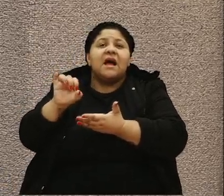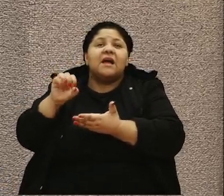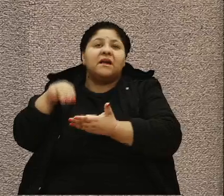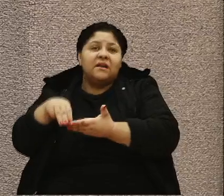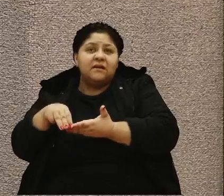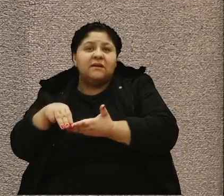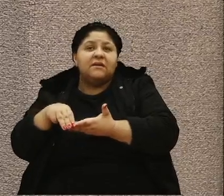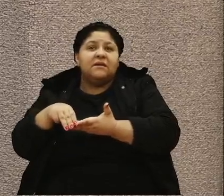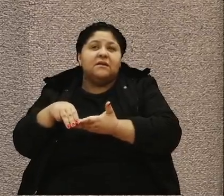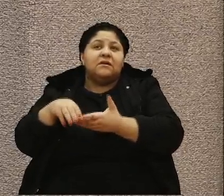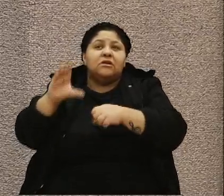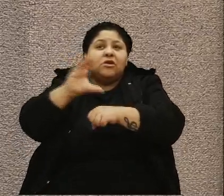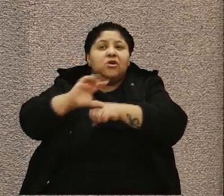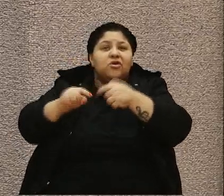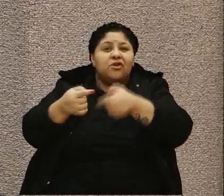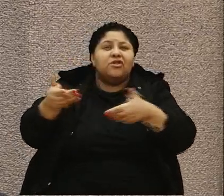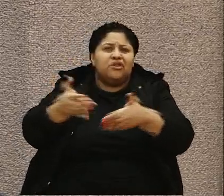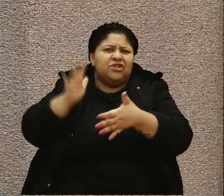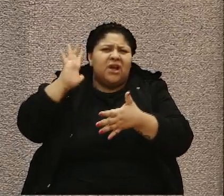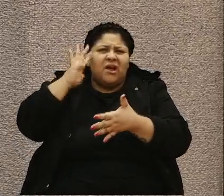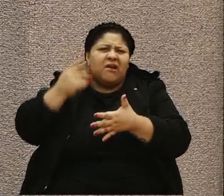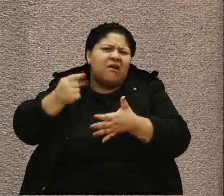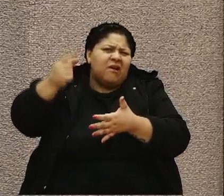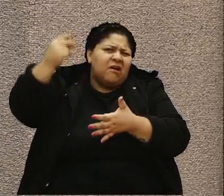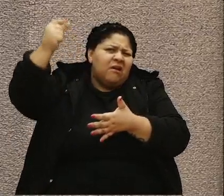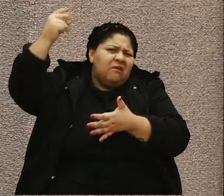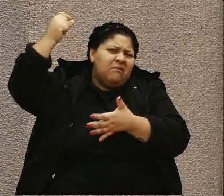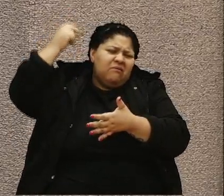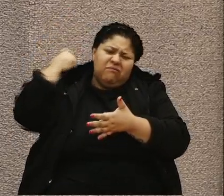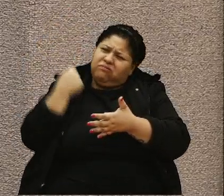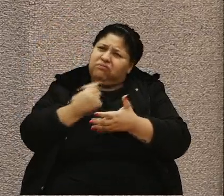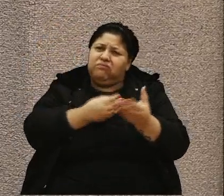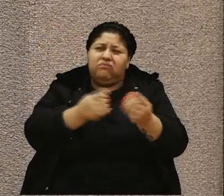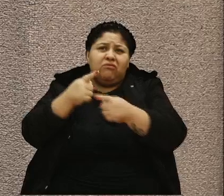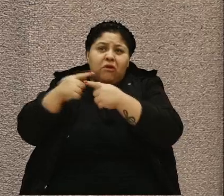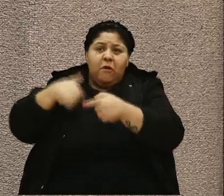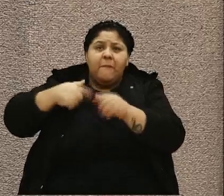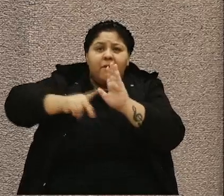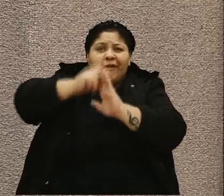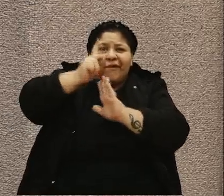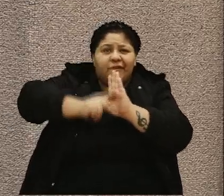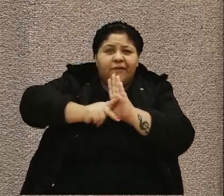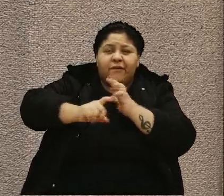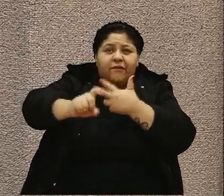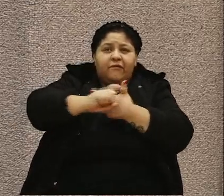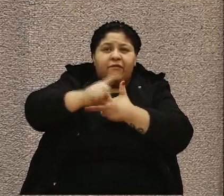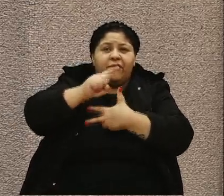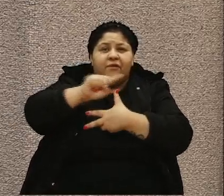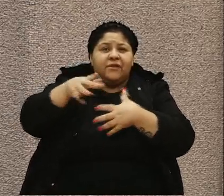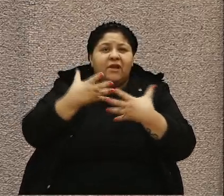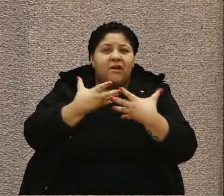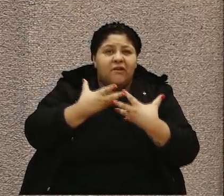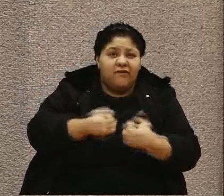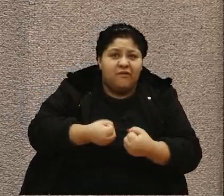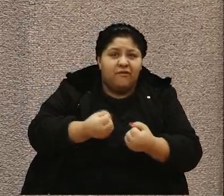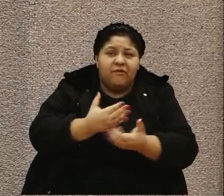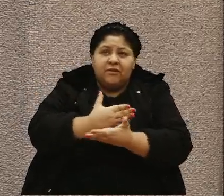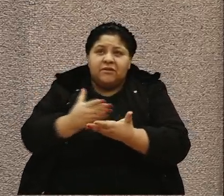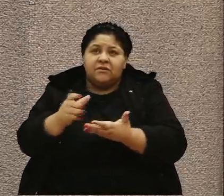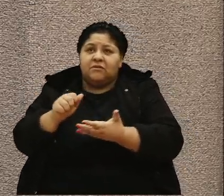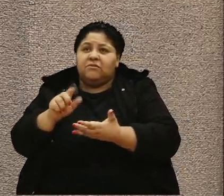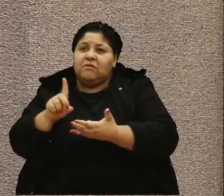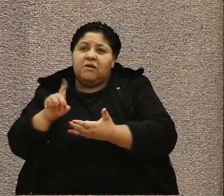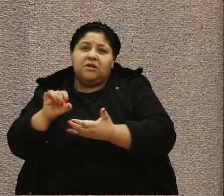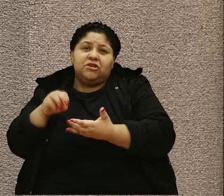pela inconstitucionalidade. Já aconteceu um monte de vezes, projetos meus, que o Executivo não acolheu, entrou com uma ADIM e matou.